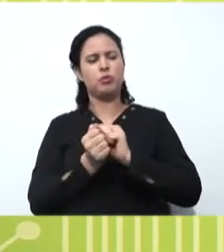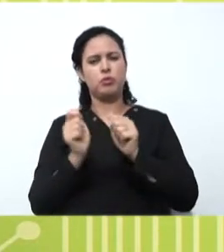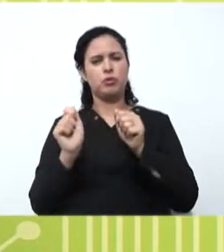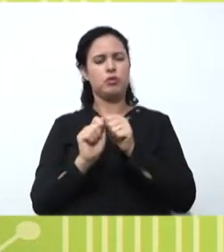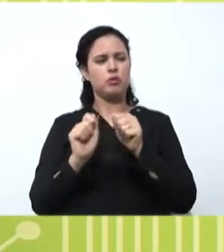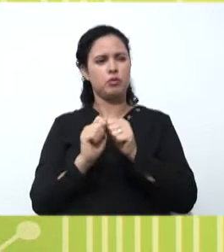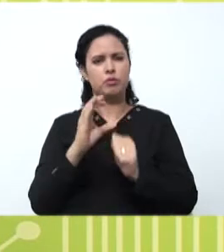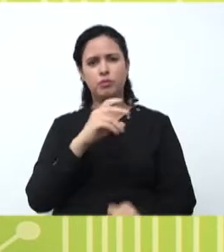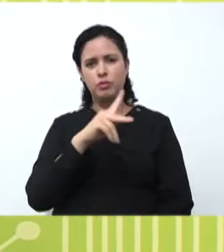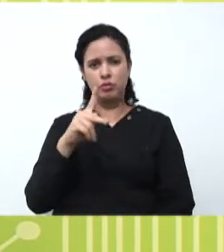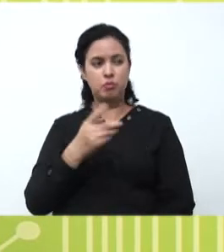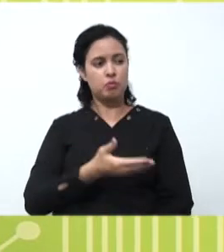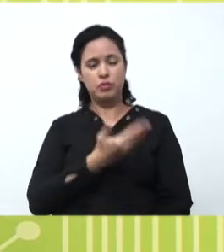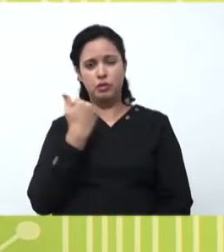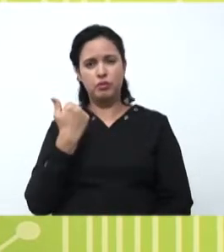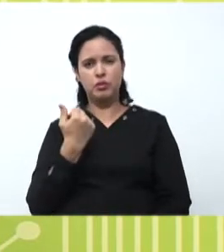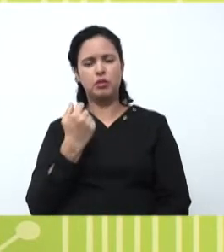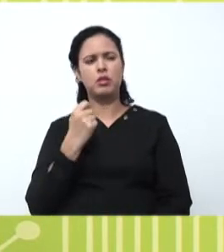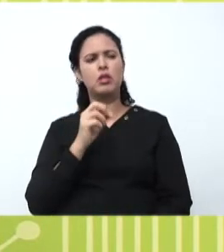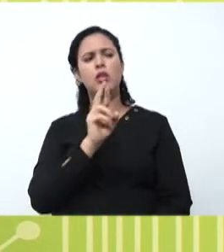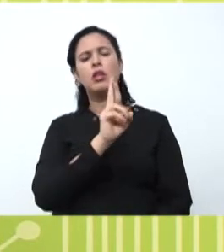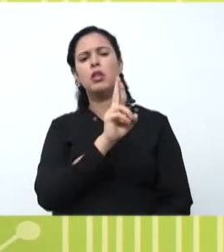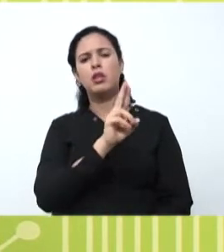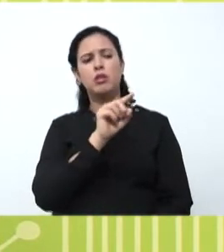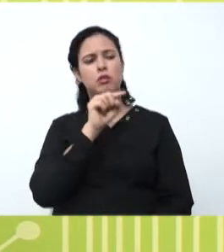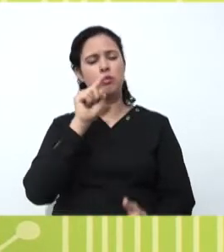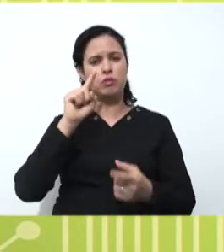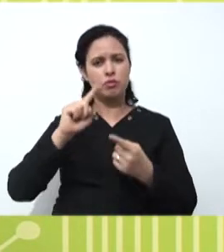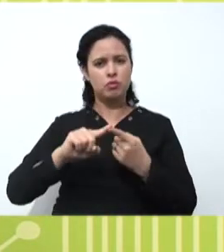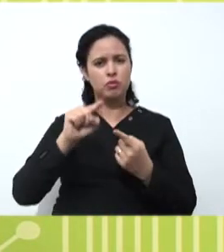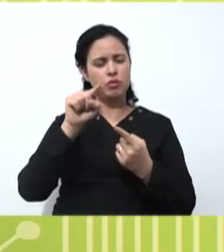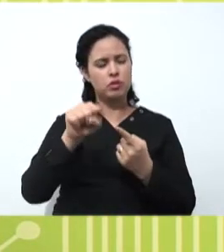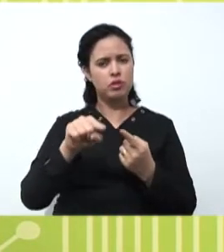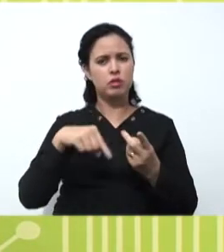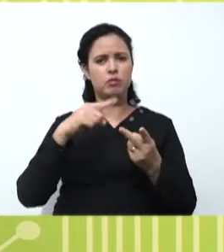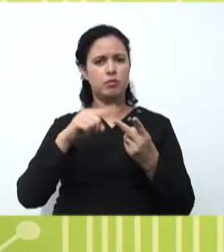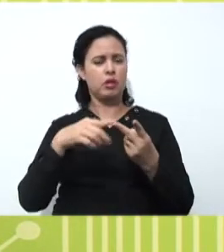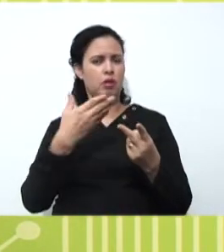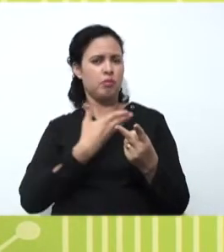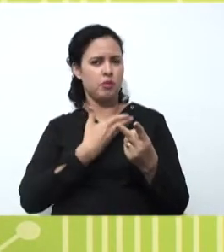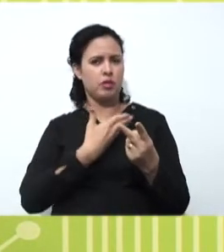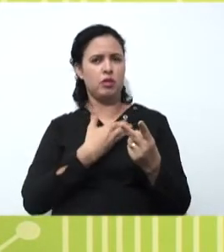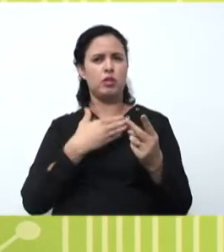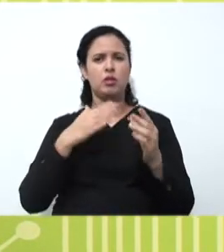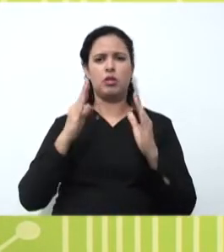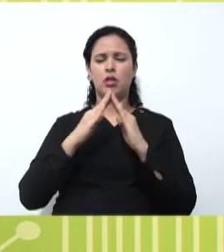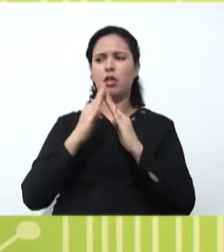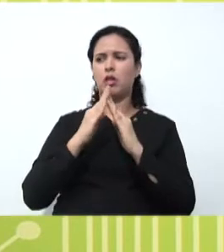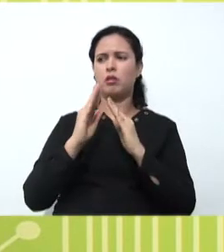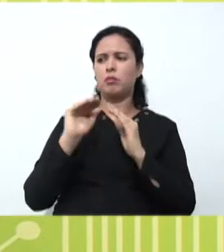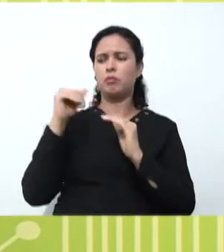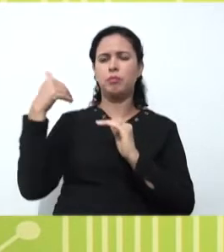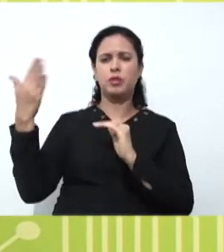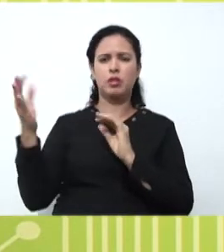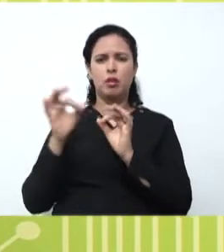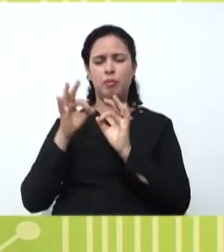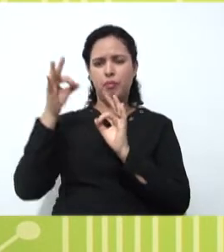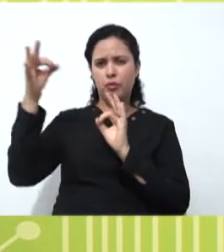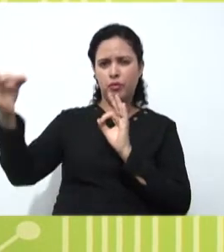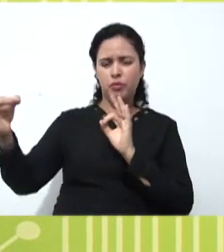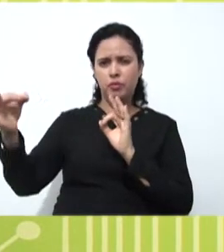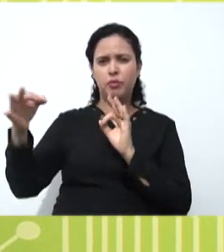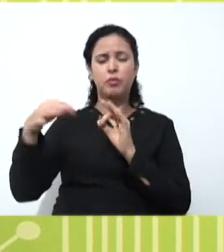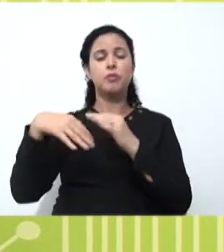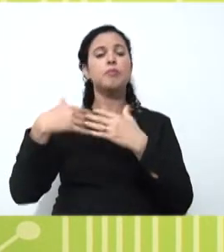cooperativa juntos? Vamos! Quem que vai? Vai você, vai o seu vizinho que mora daqui a 100 quilômetros, o seu vizinho de